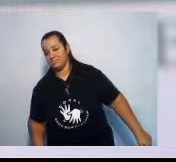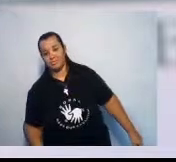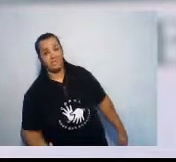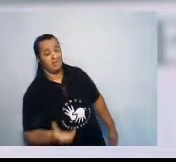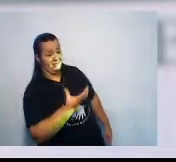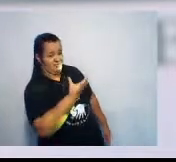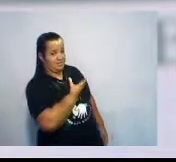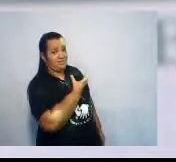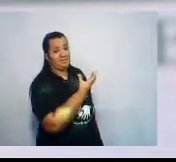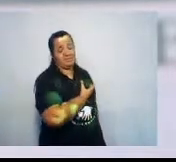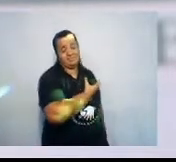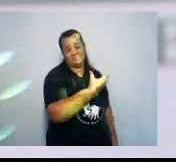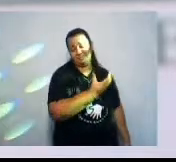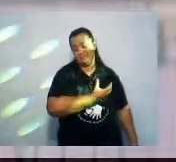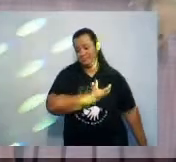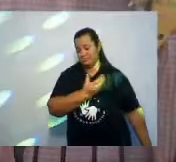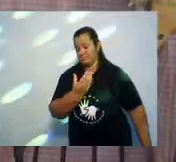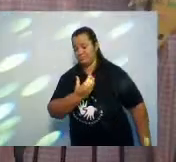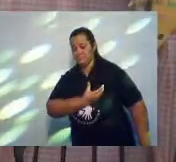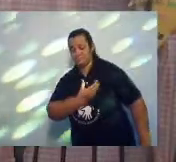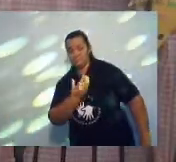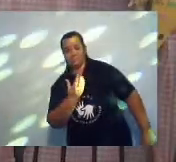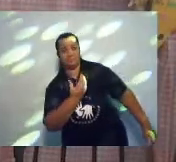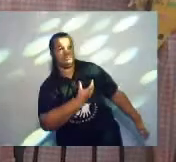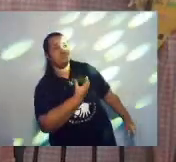ser. Eu te quero.